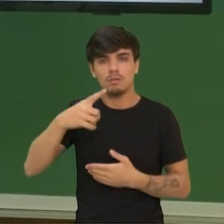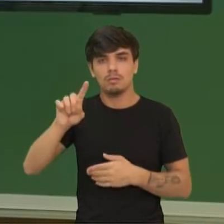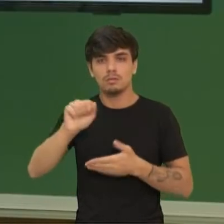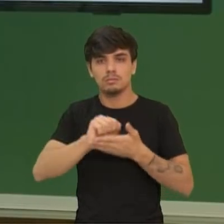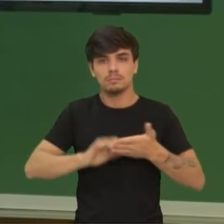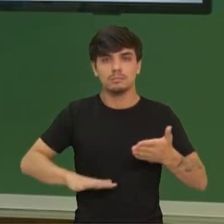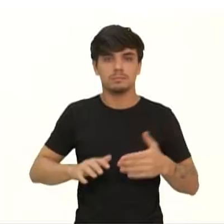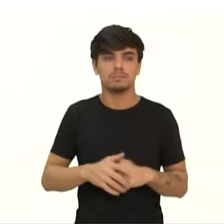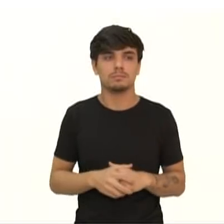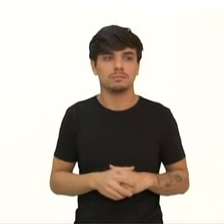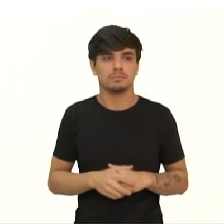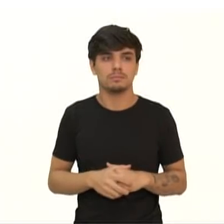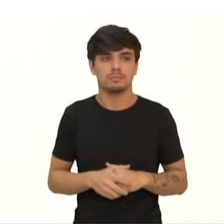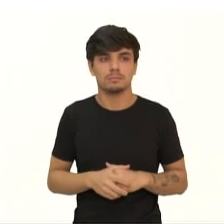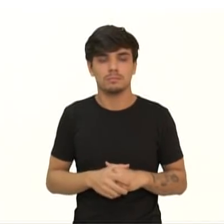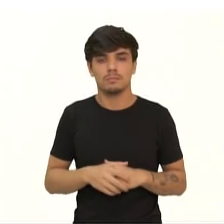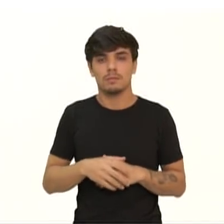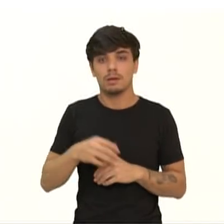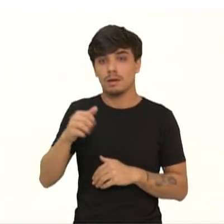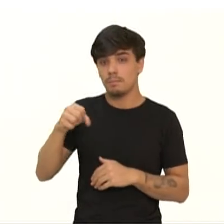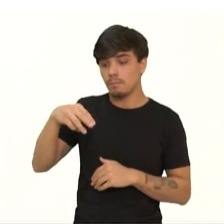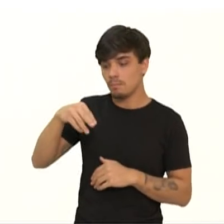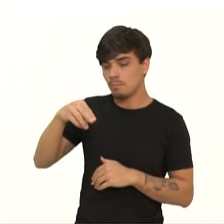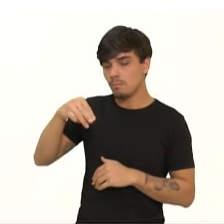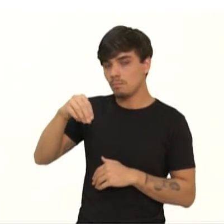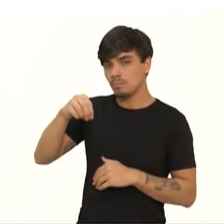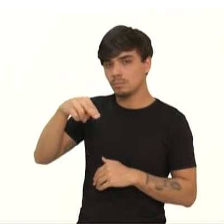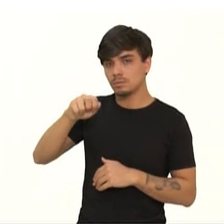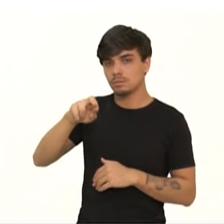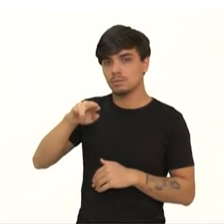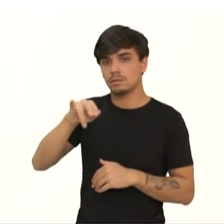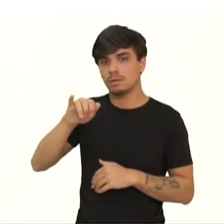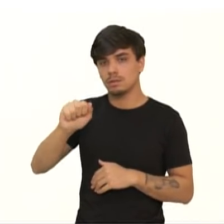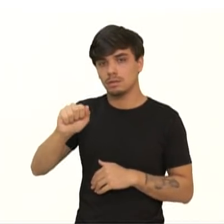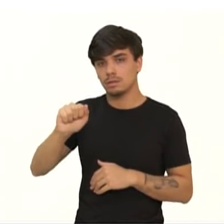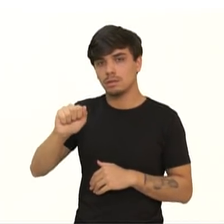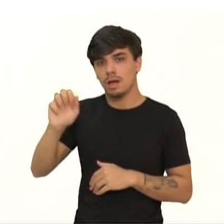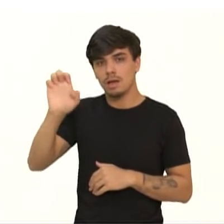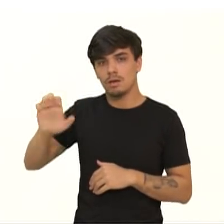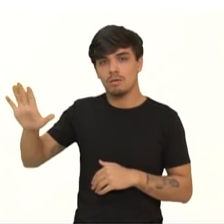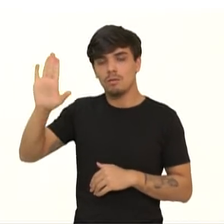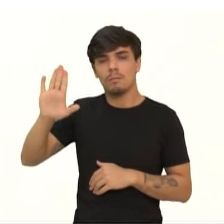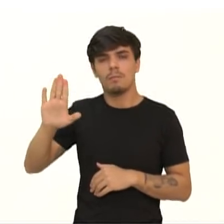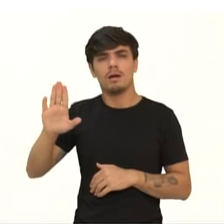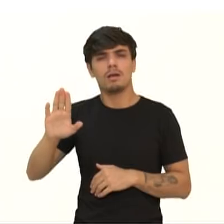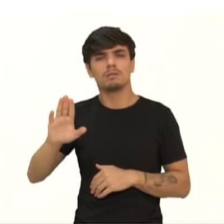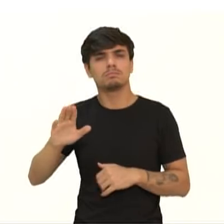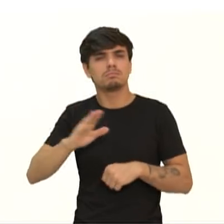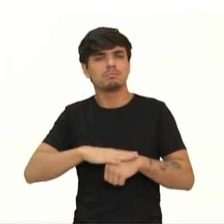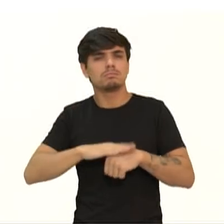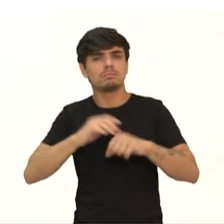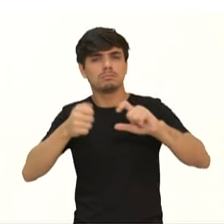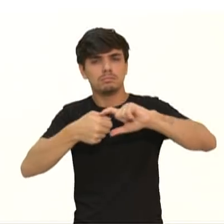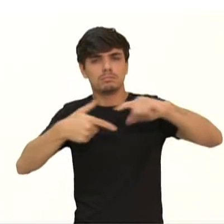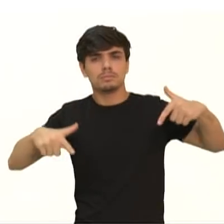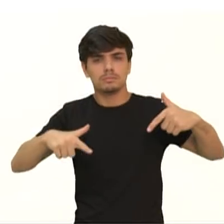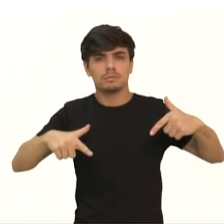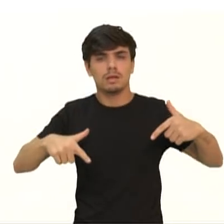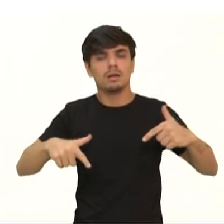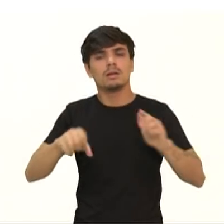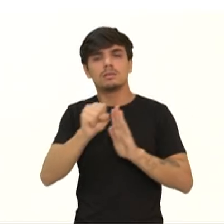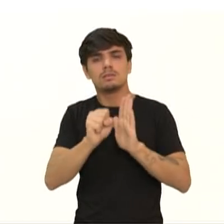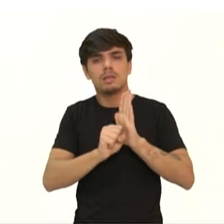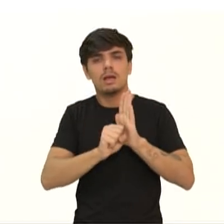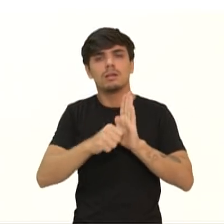atividade? A monarquia europeia, da Idade Moderna, praticou entre os séculos XV e final